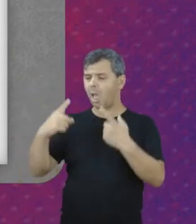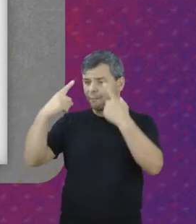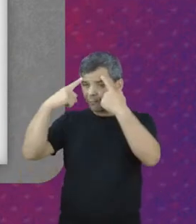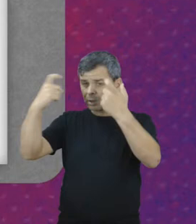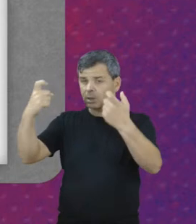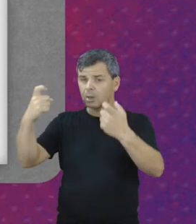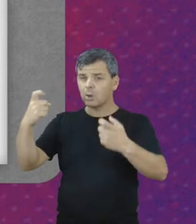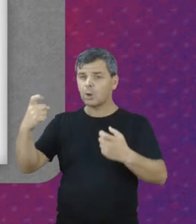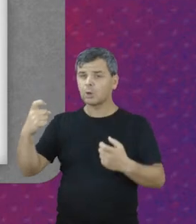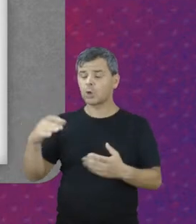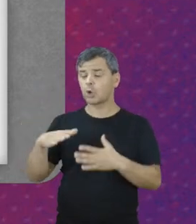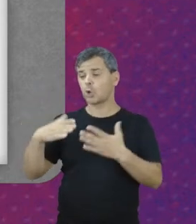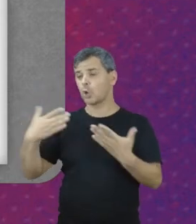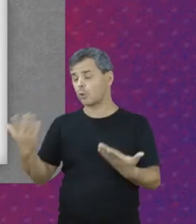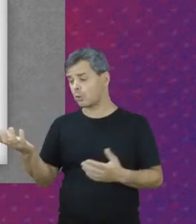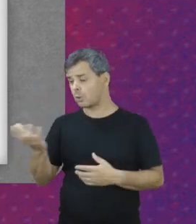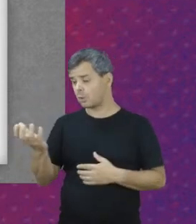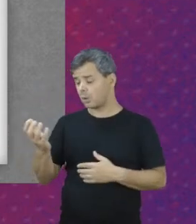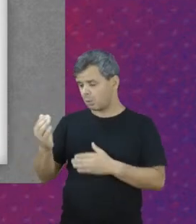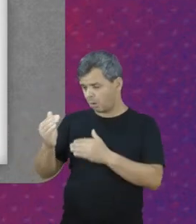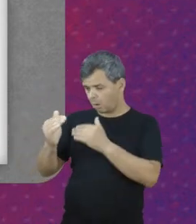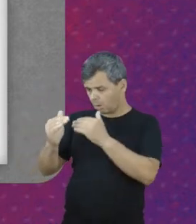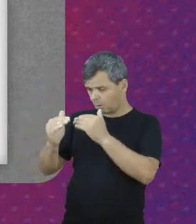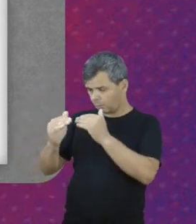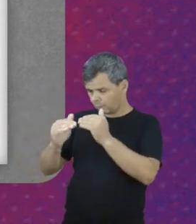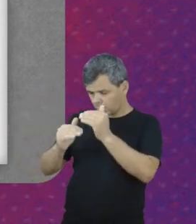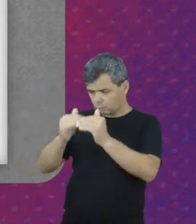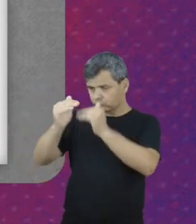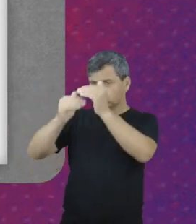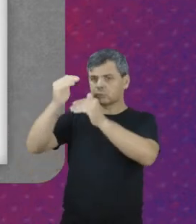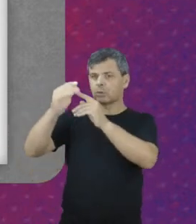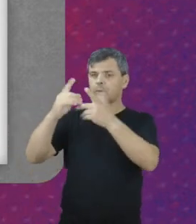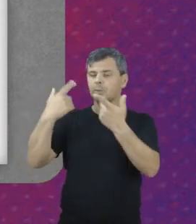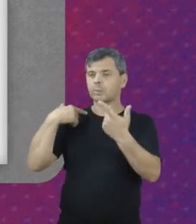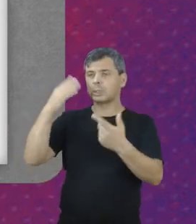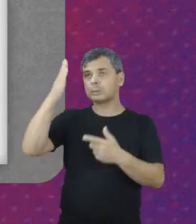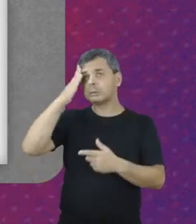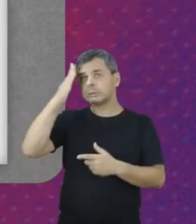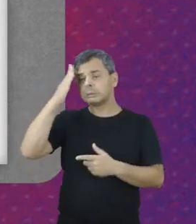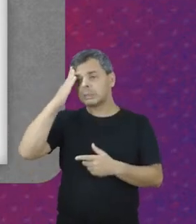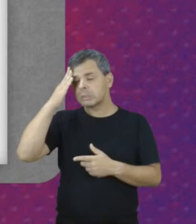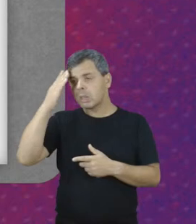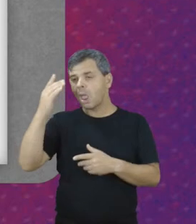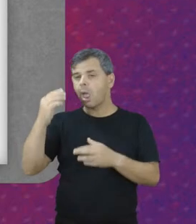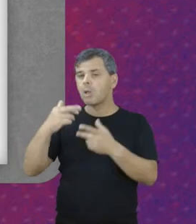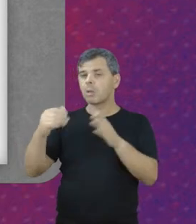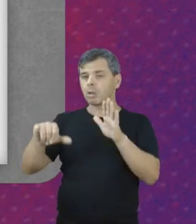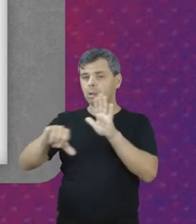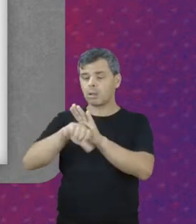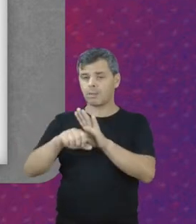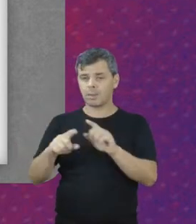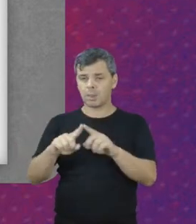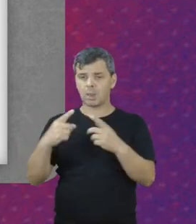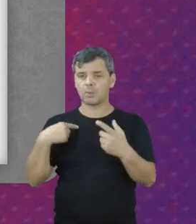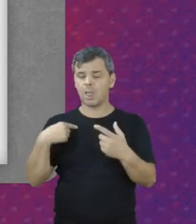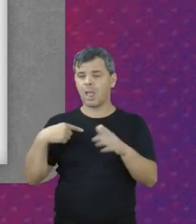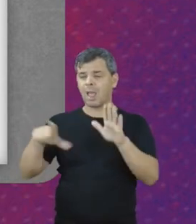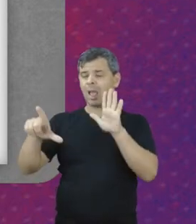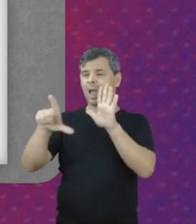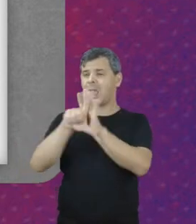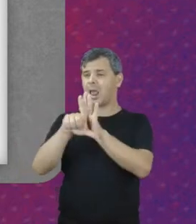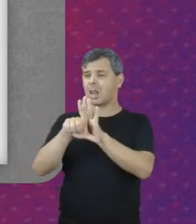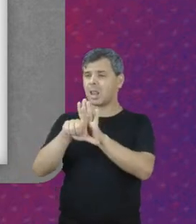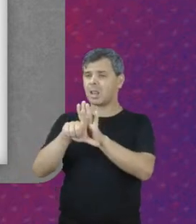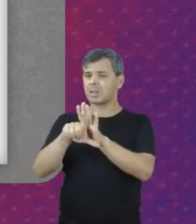você só tem quando você cresce, para você poder formalizar uma denúncia. E a lei do feminicídio, que